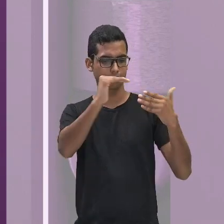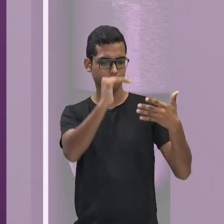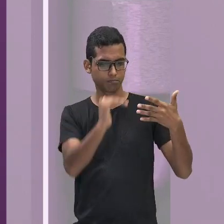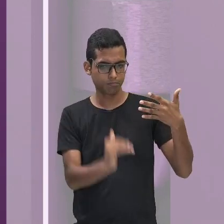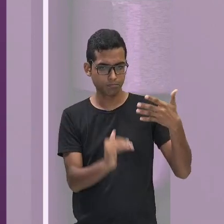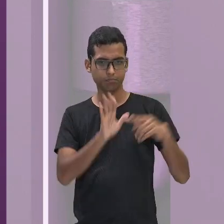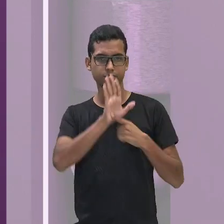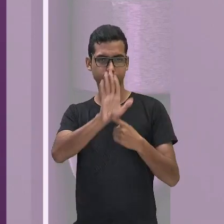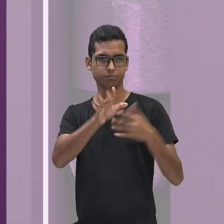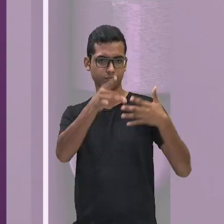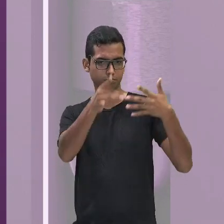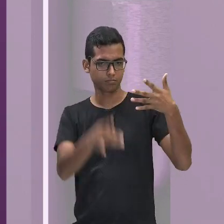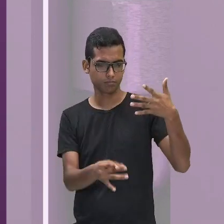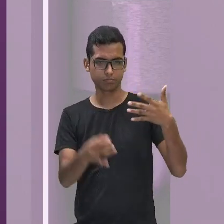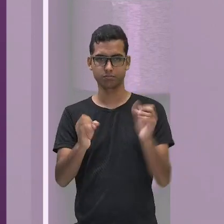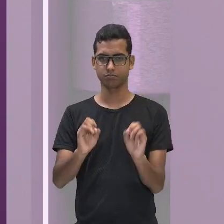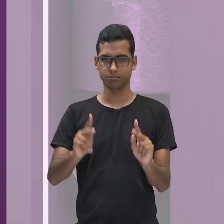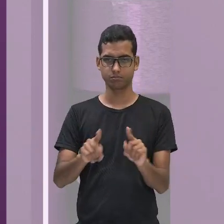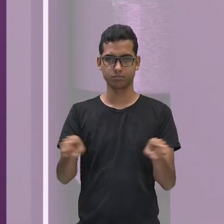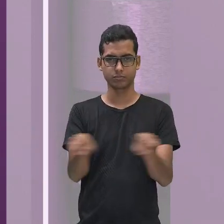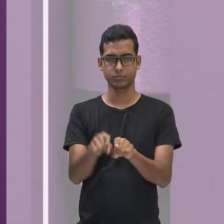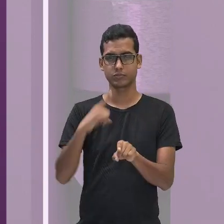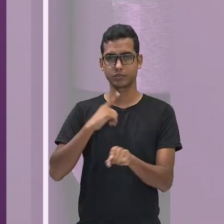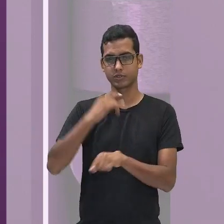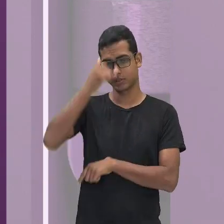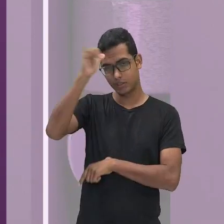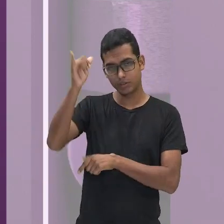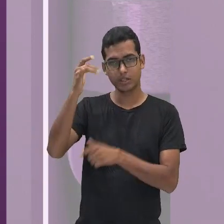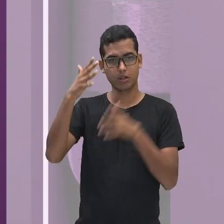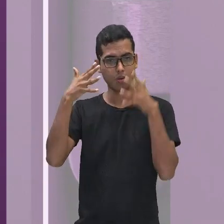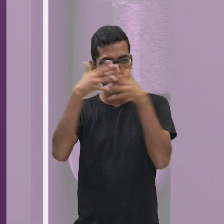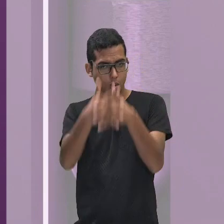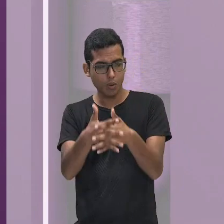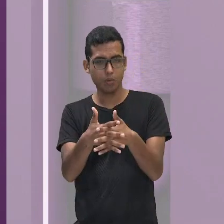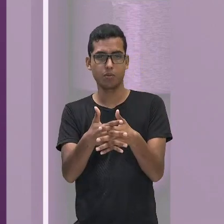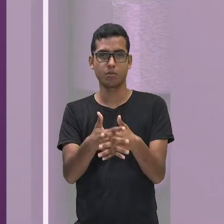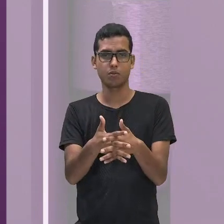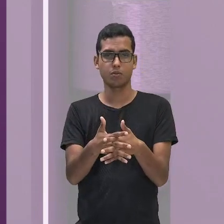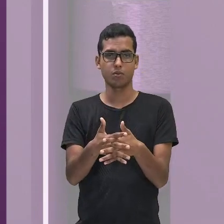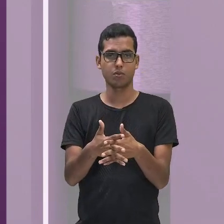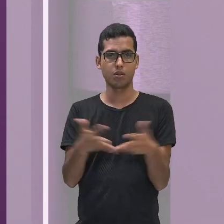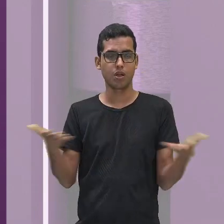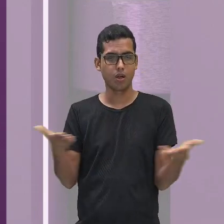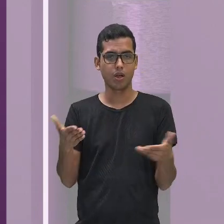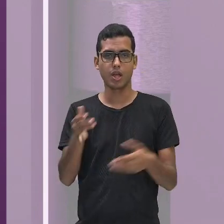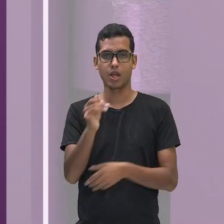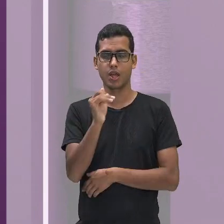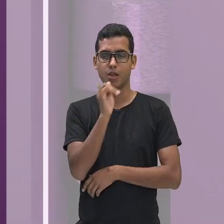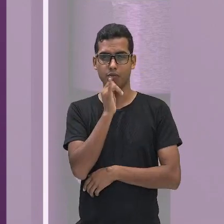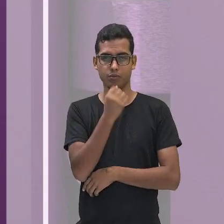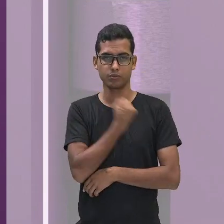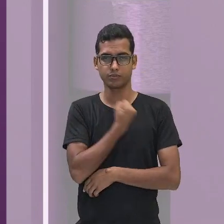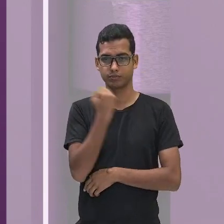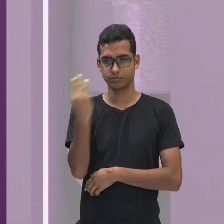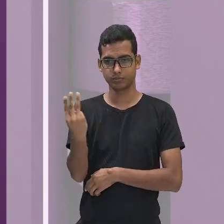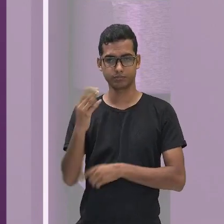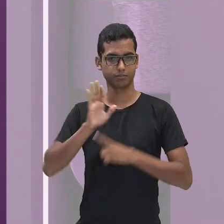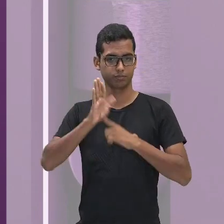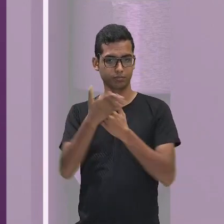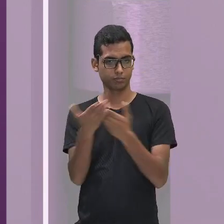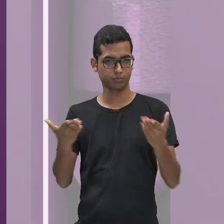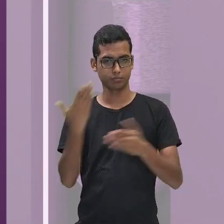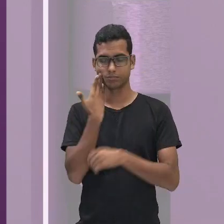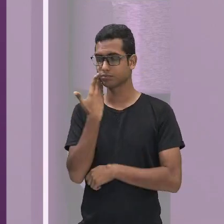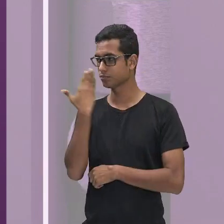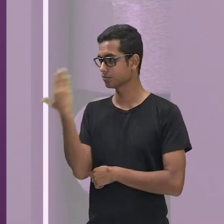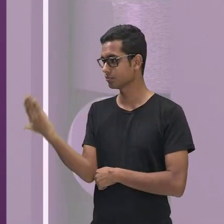aí, detalhe, com todos os detalhes para você não se perder, né? E aí faltou o nosso exemplo 3. Também vamos